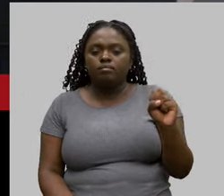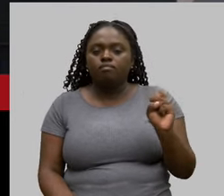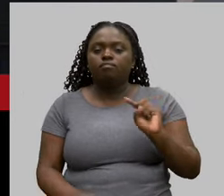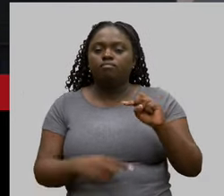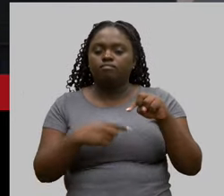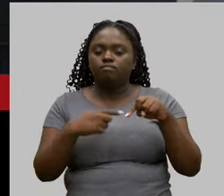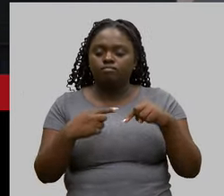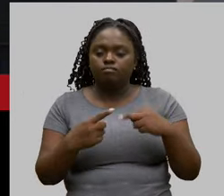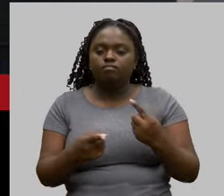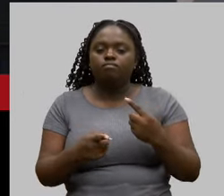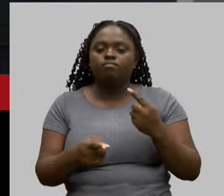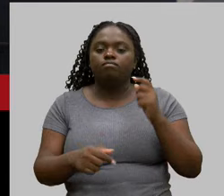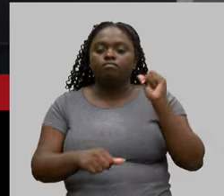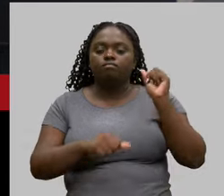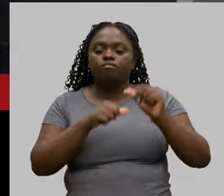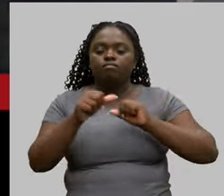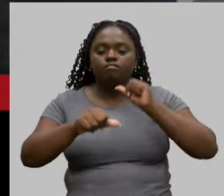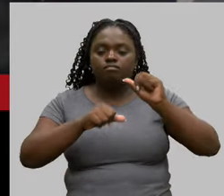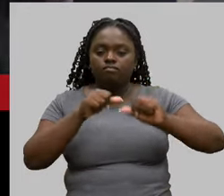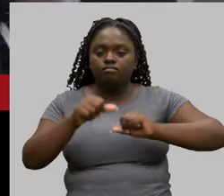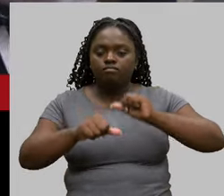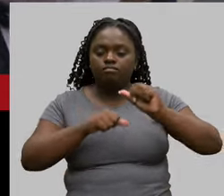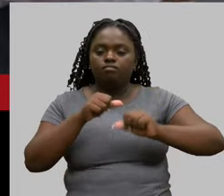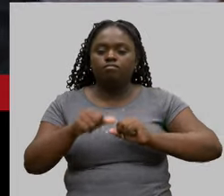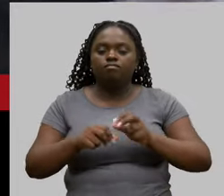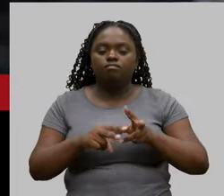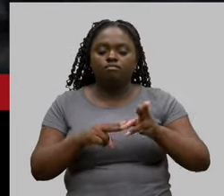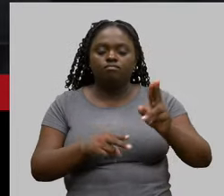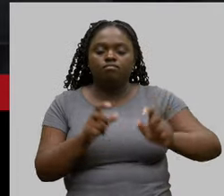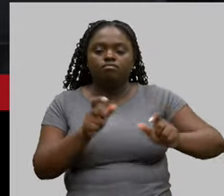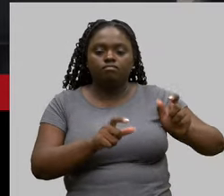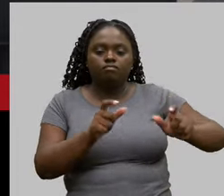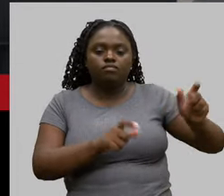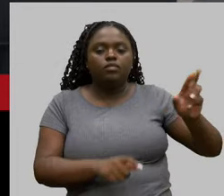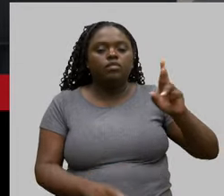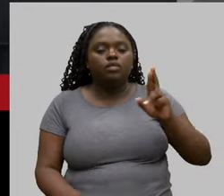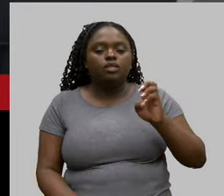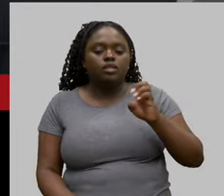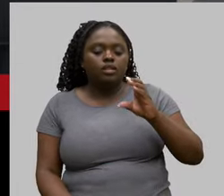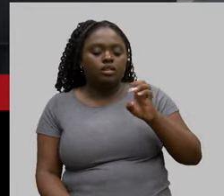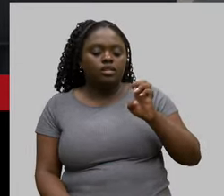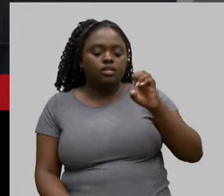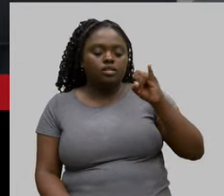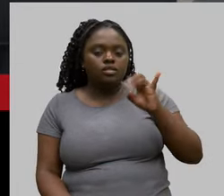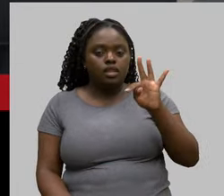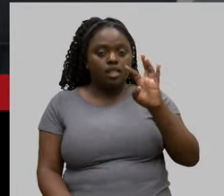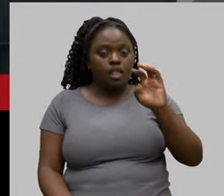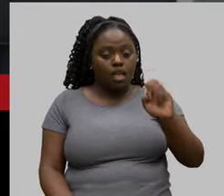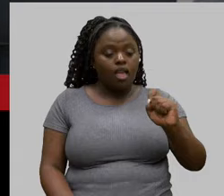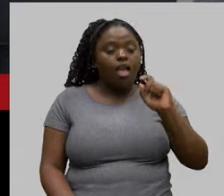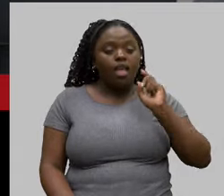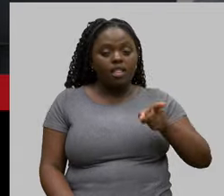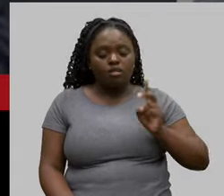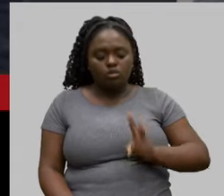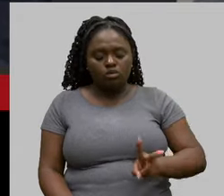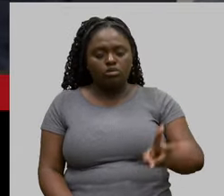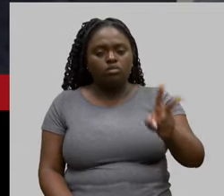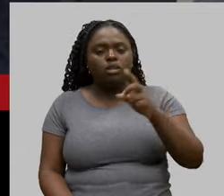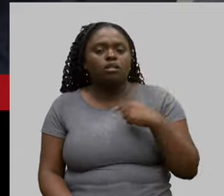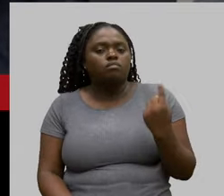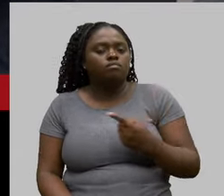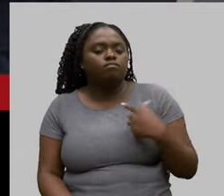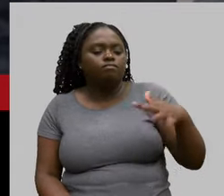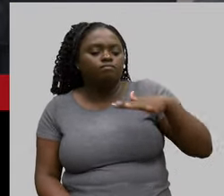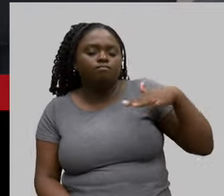transformados em auditores né unificados com os auditores da Receita e lá continuei mas eu estou na nessa área de regimes próprios Desde